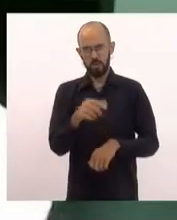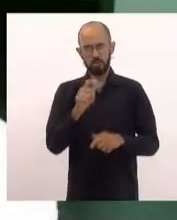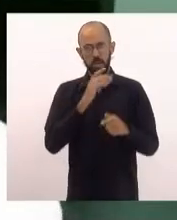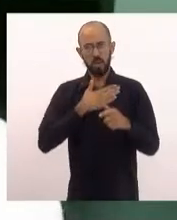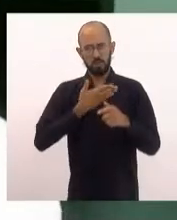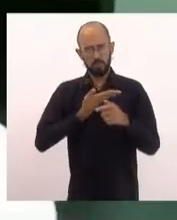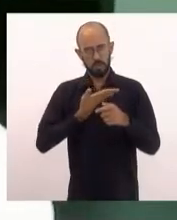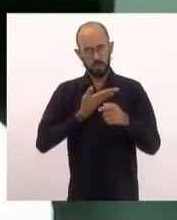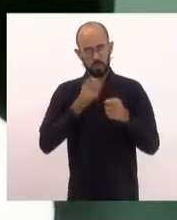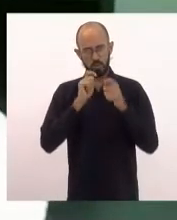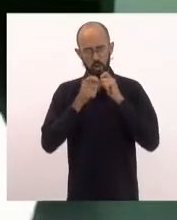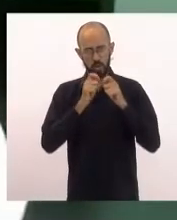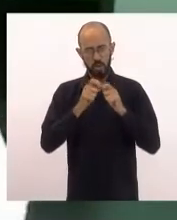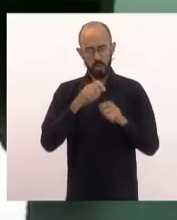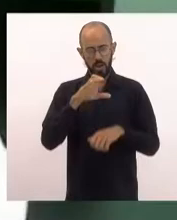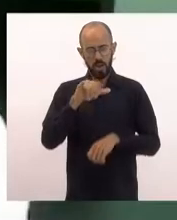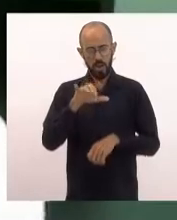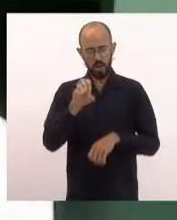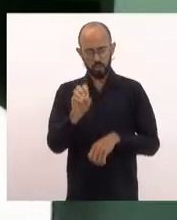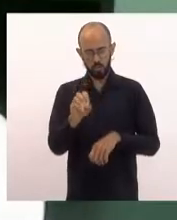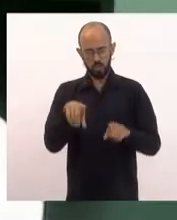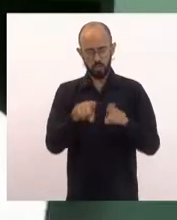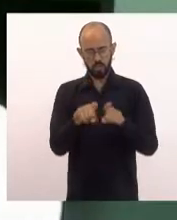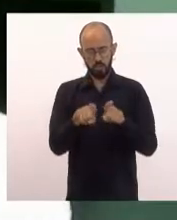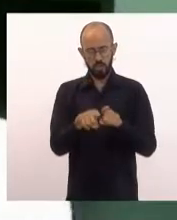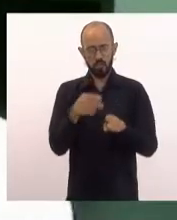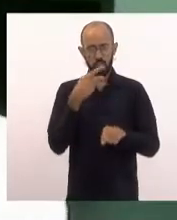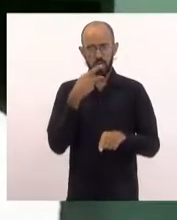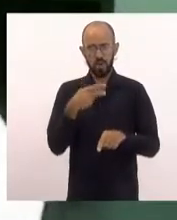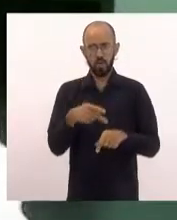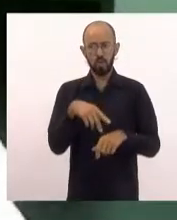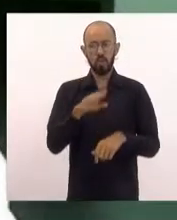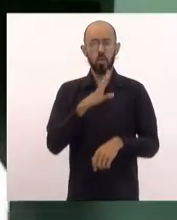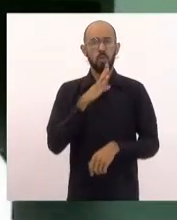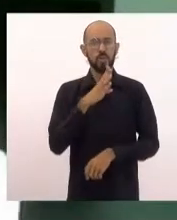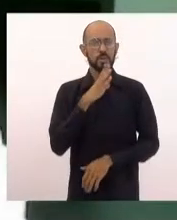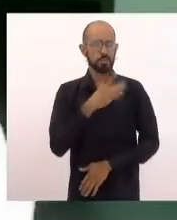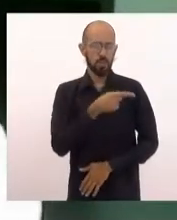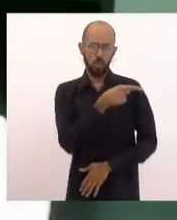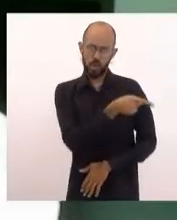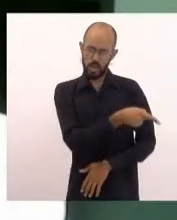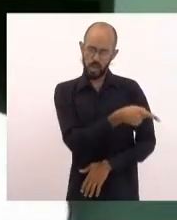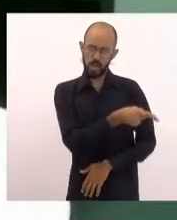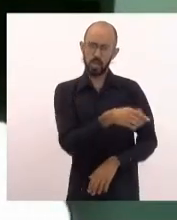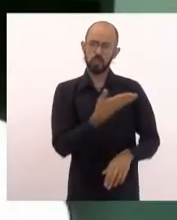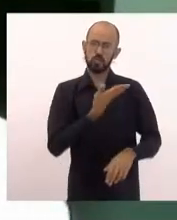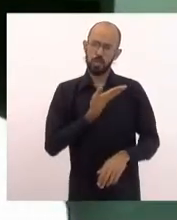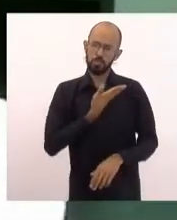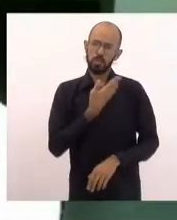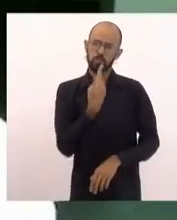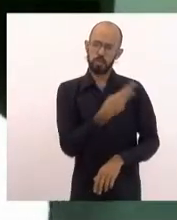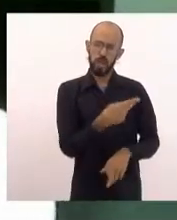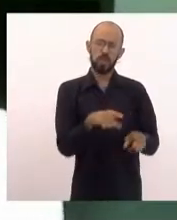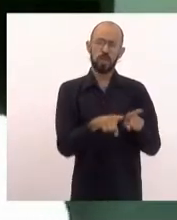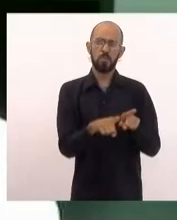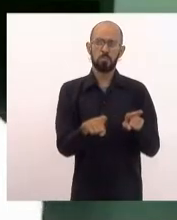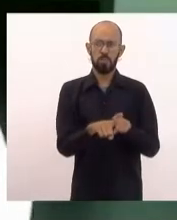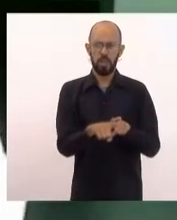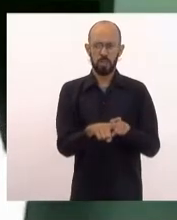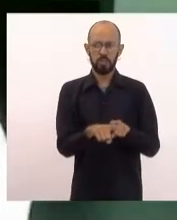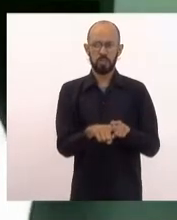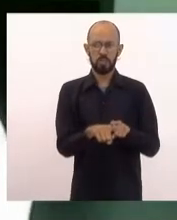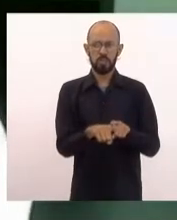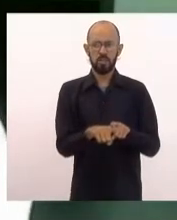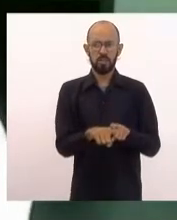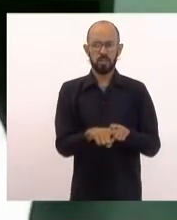também, Caio Brizo, dizendo que conheceu Moise e os seus amigos, e numa situação, inclusive numa